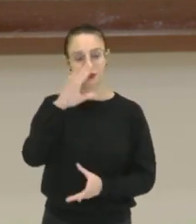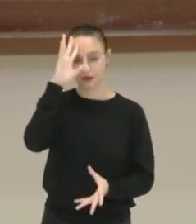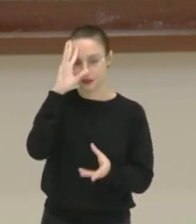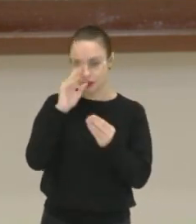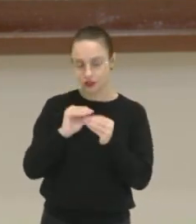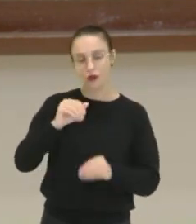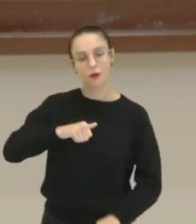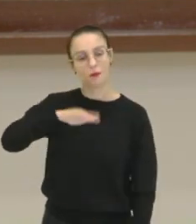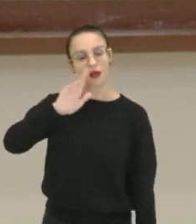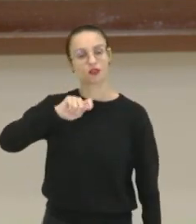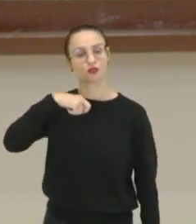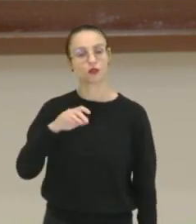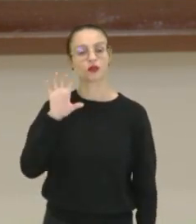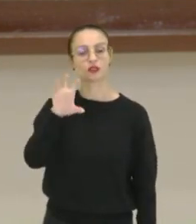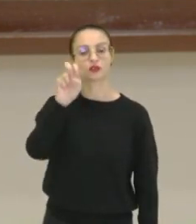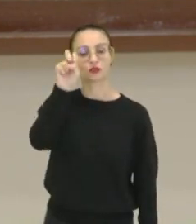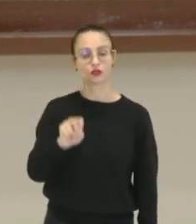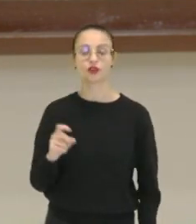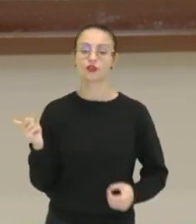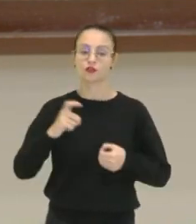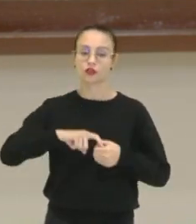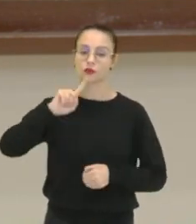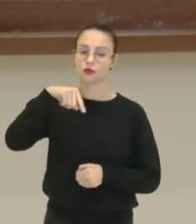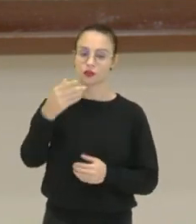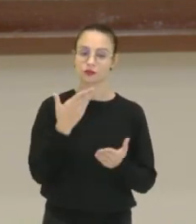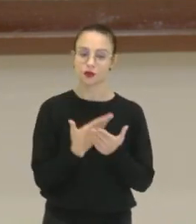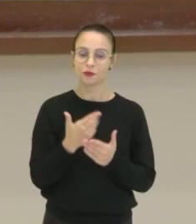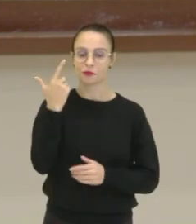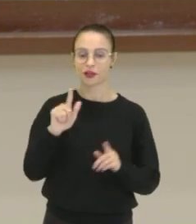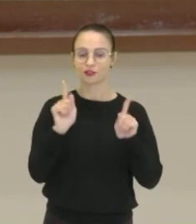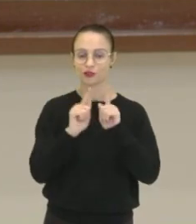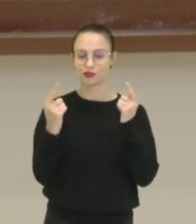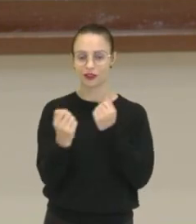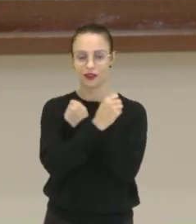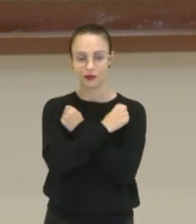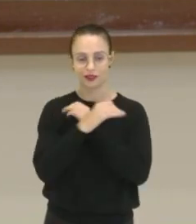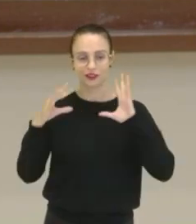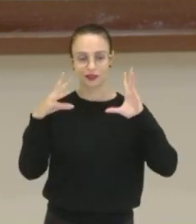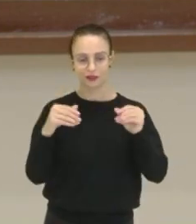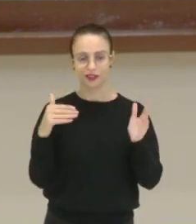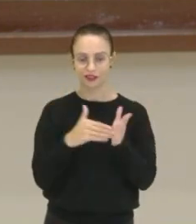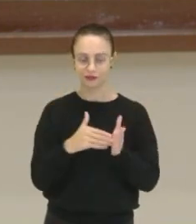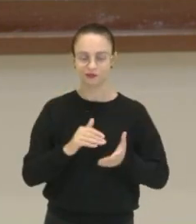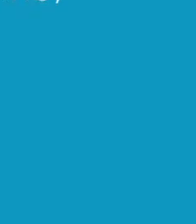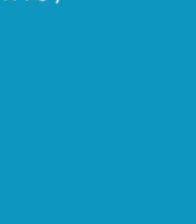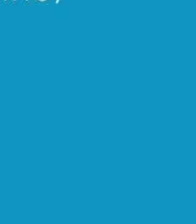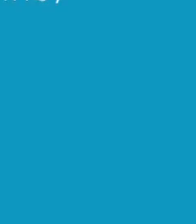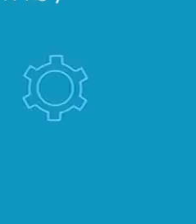pouquinho mais sobre a região sul e voltamos numa próxima aula com mais geografia. Um abraço a todos e até lá!